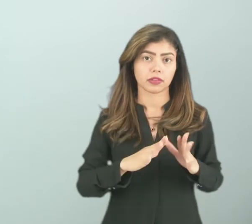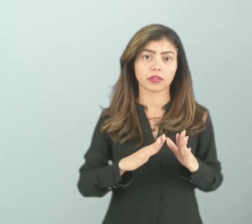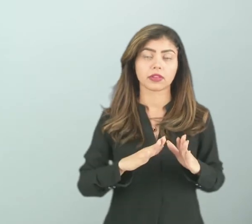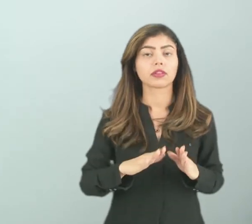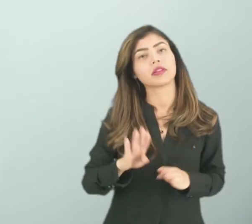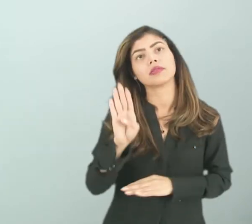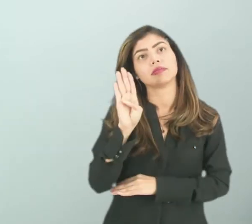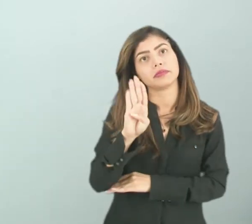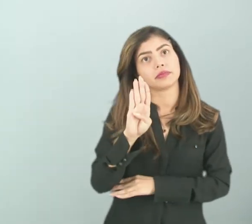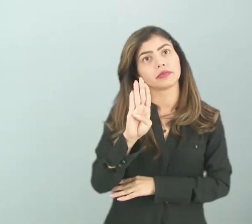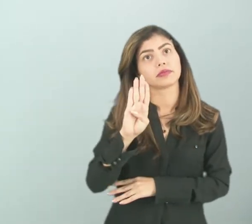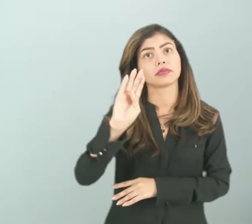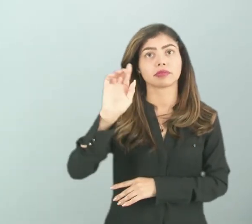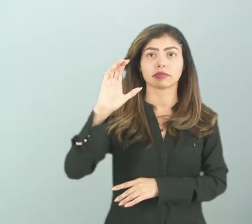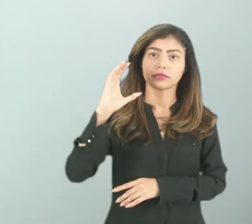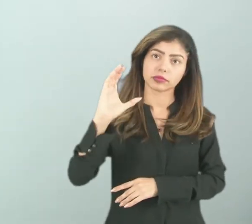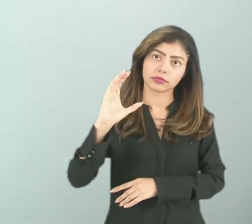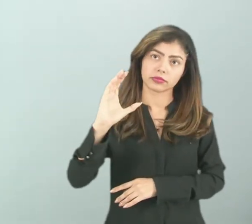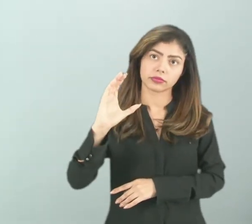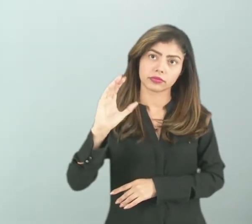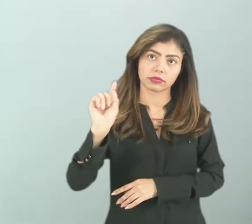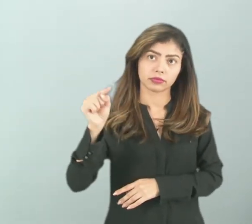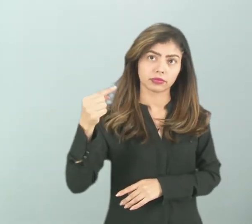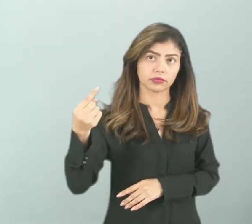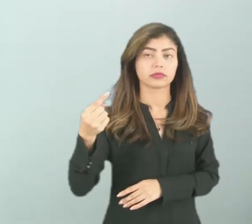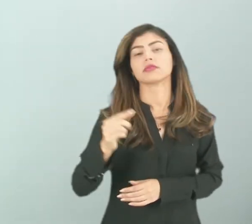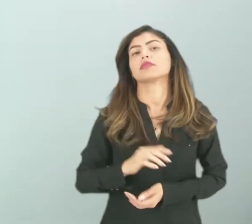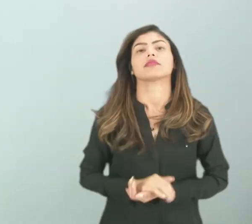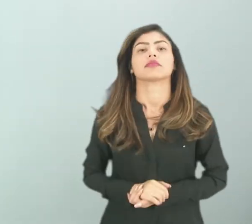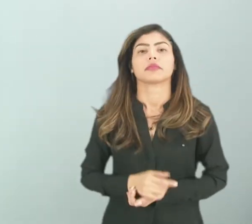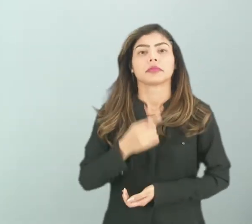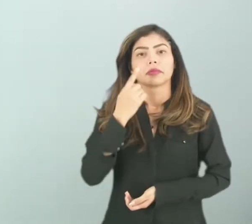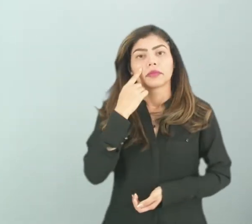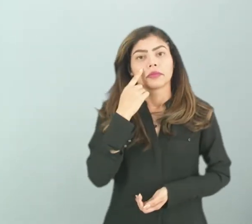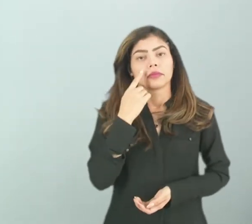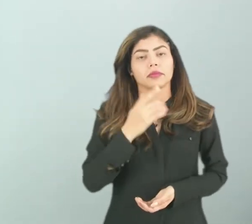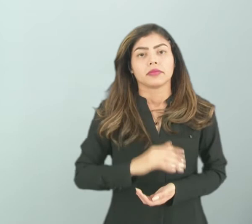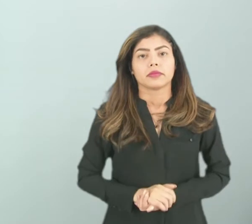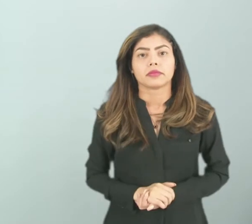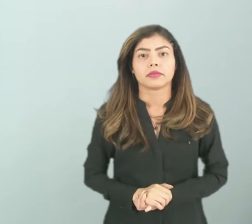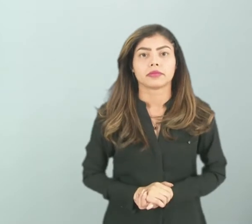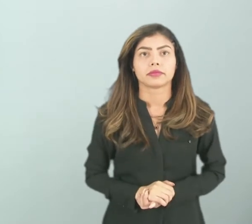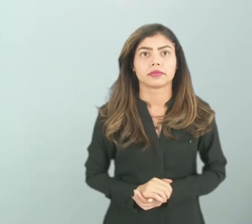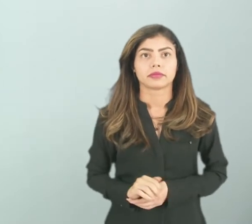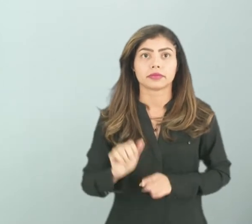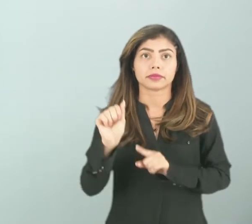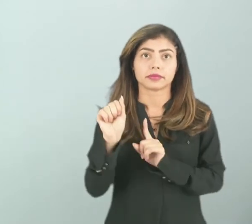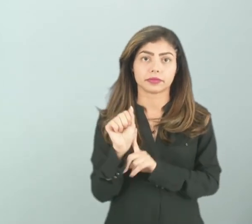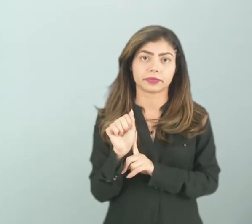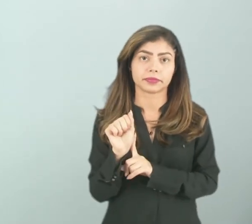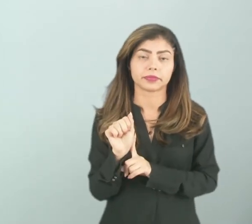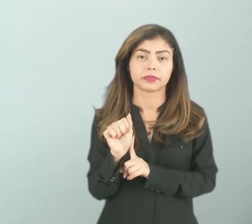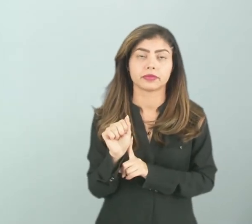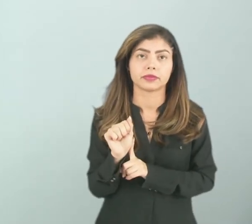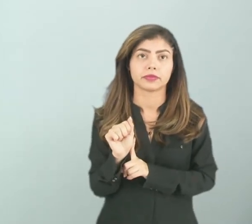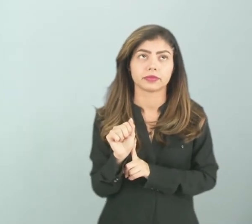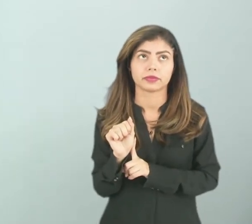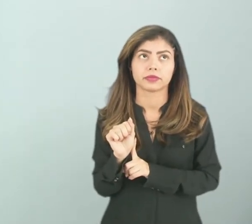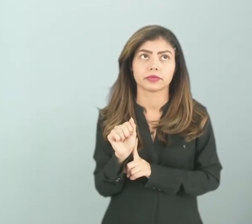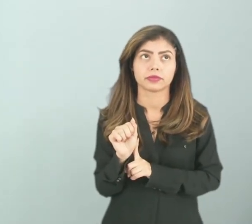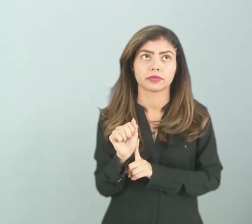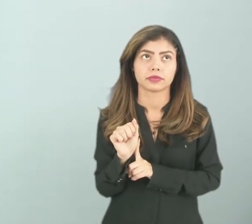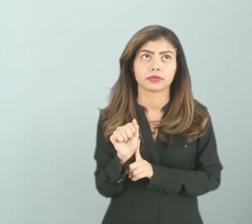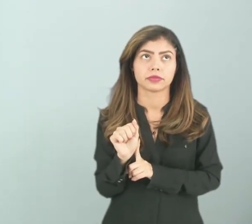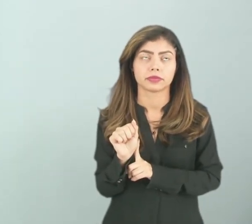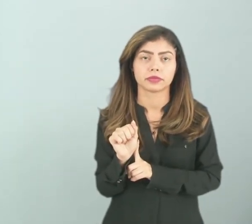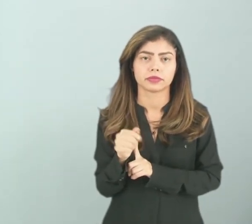ponto B e depois no ponto C. Olha só, ele está aqui no ponto A. Vamos contar